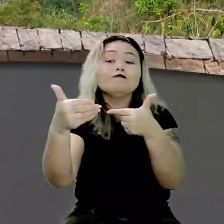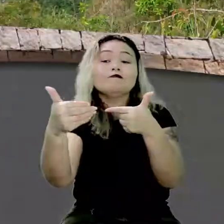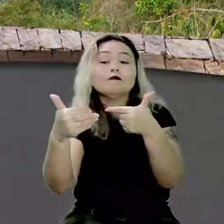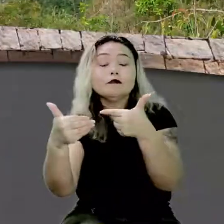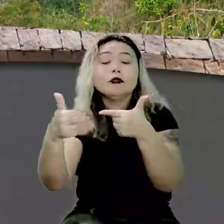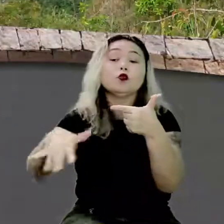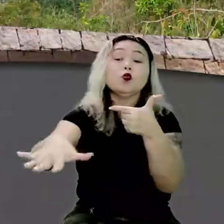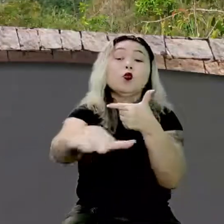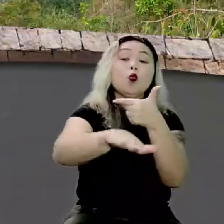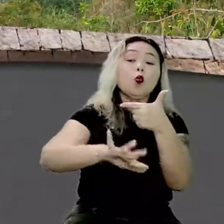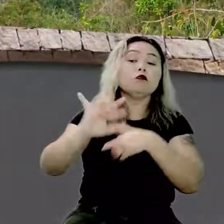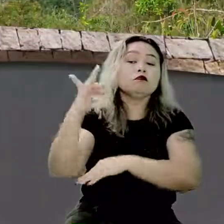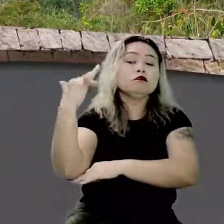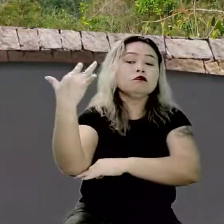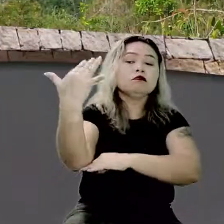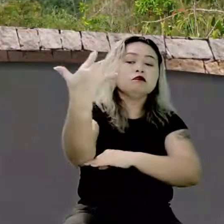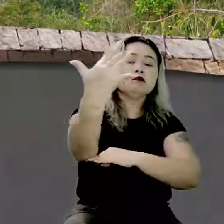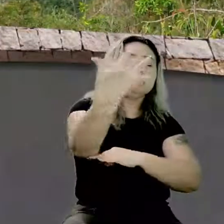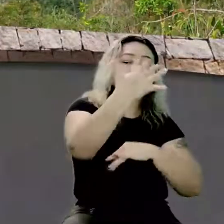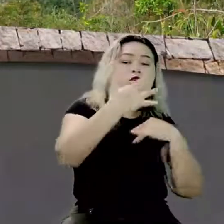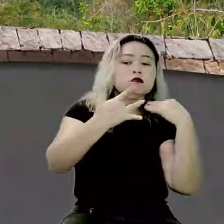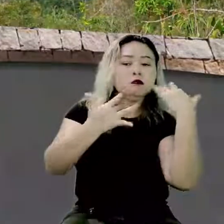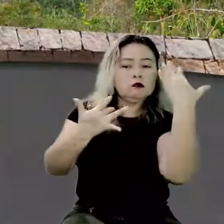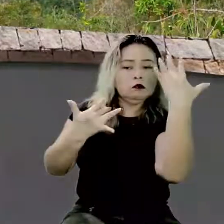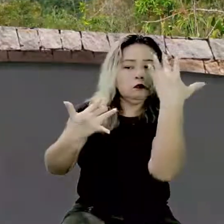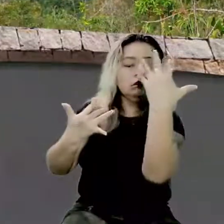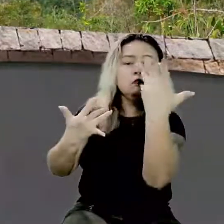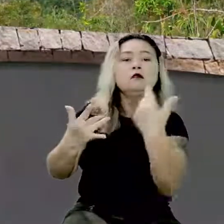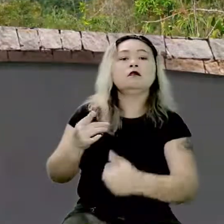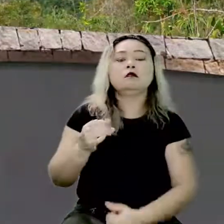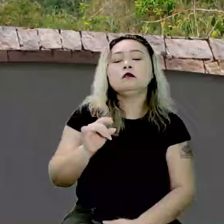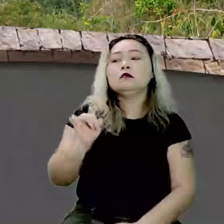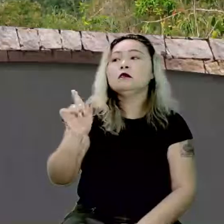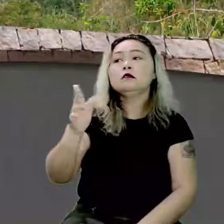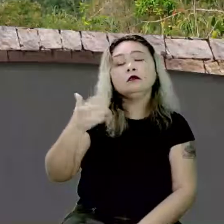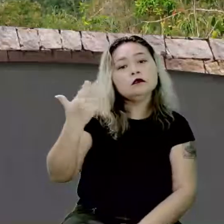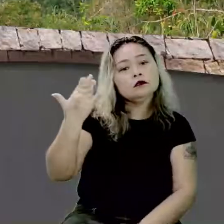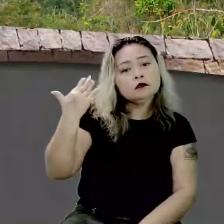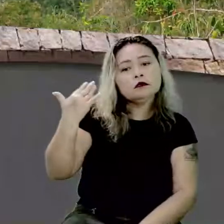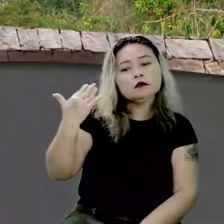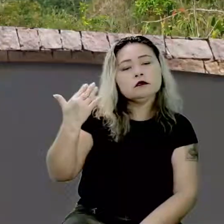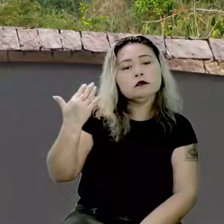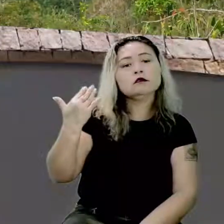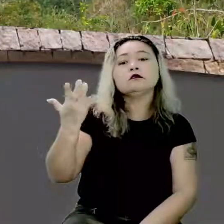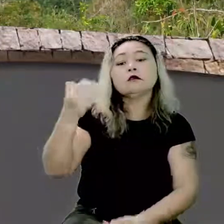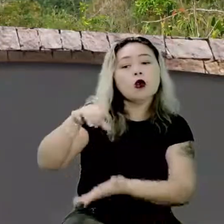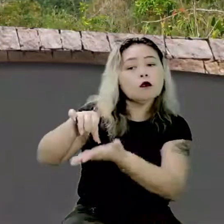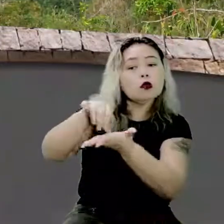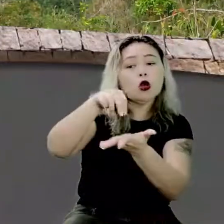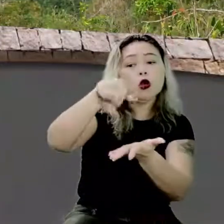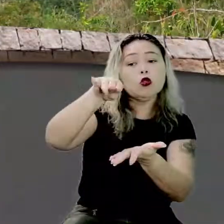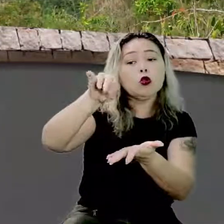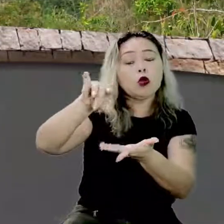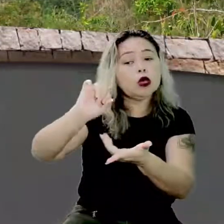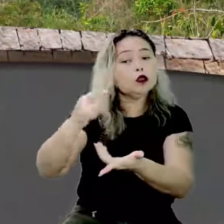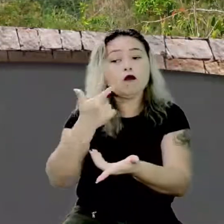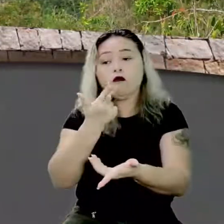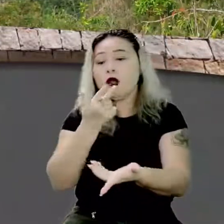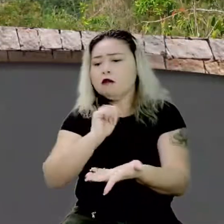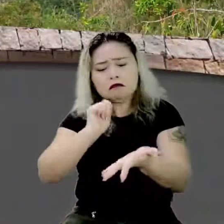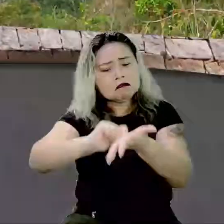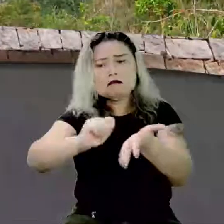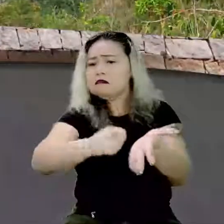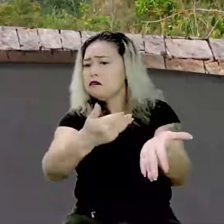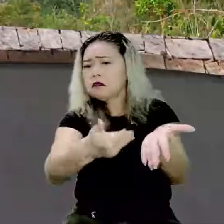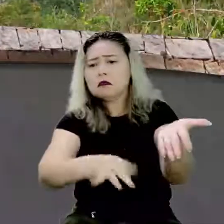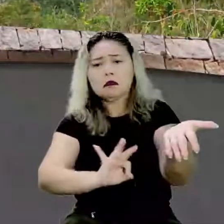meio ambiente. Ok? Beleza? E isso na época do Polo Noroeste não se falava muito. Não